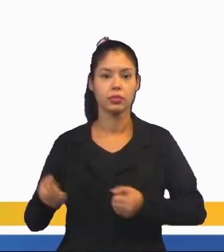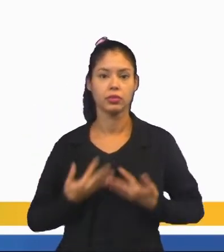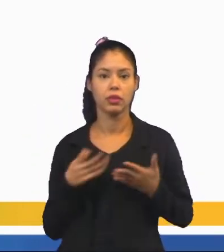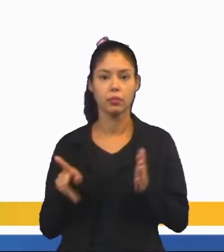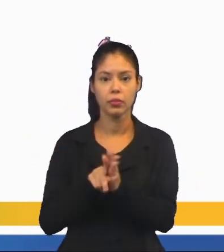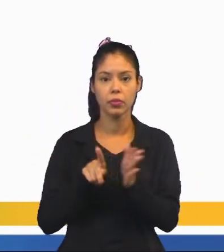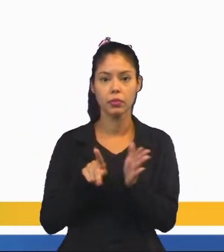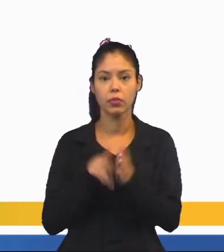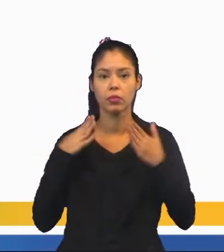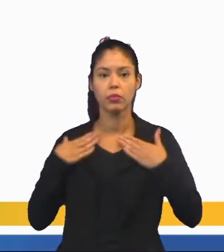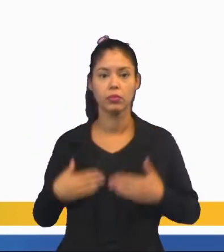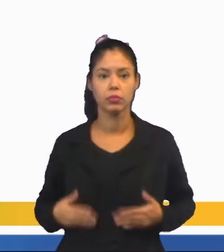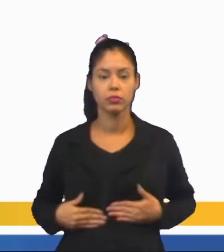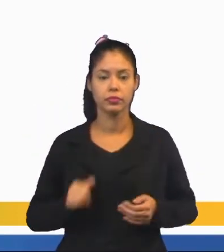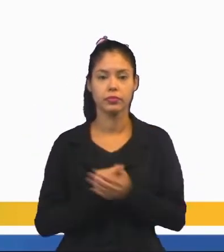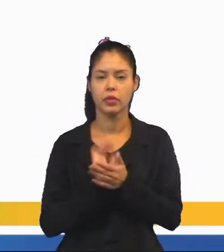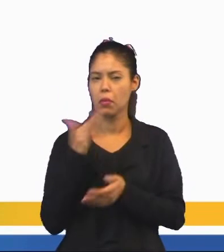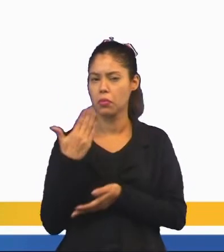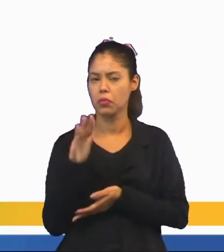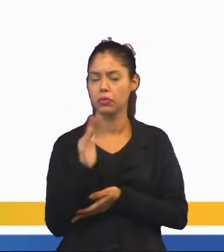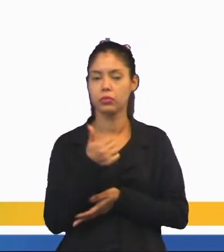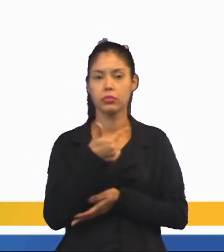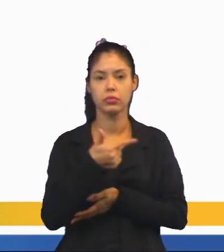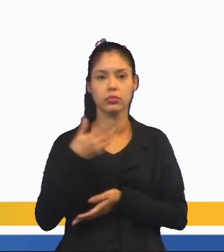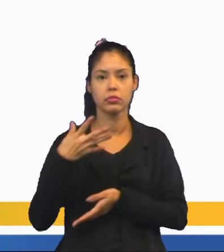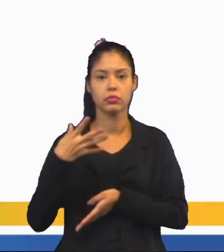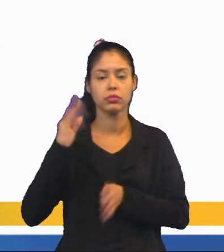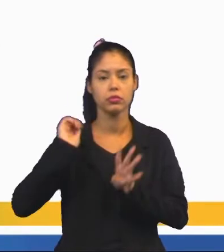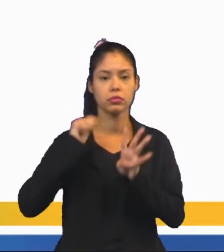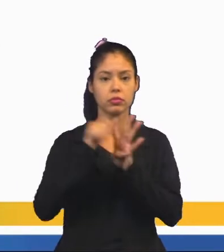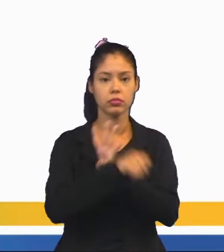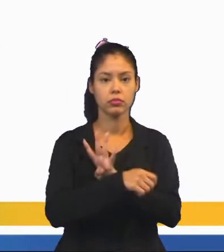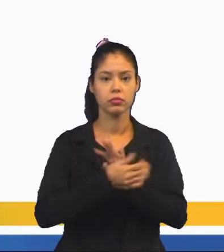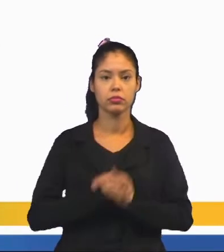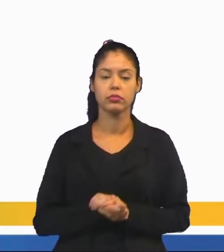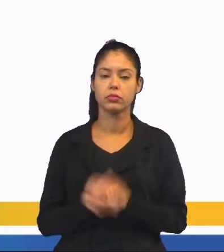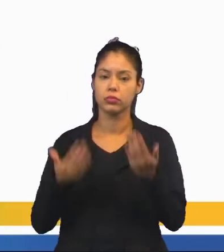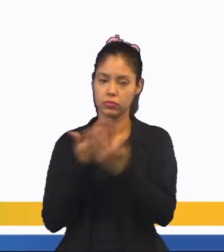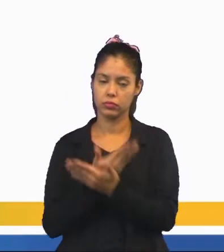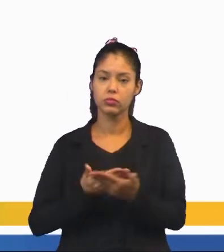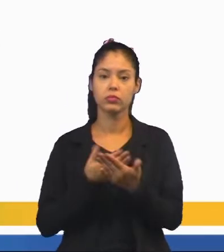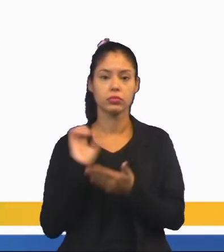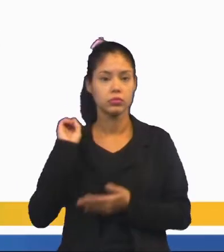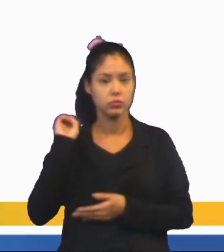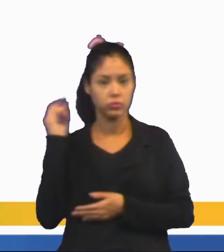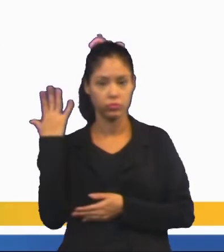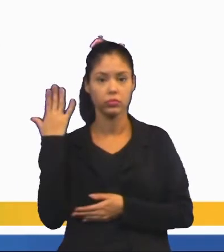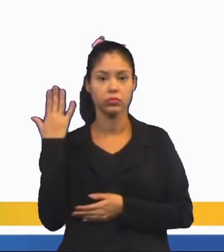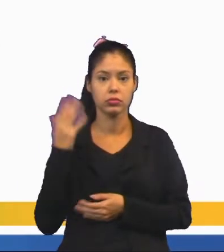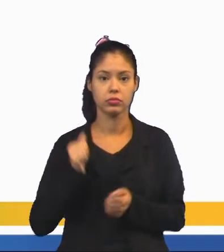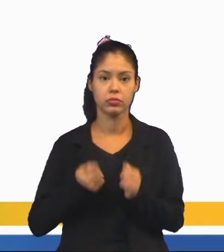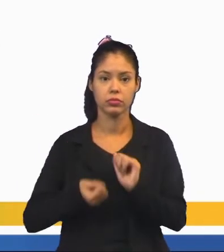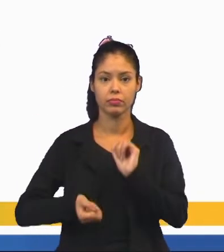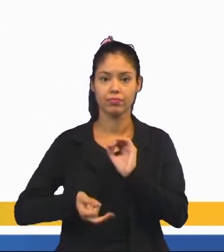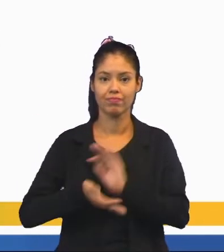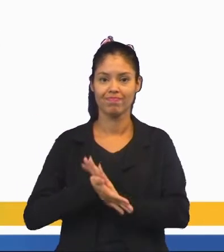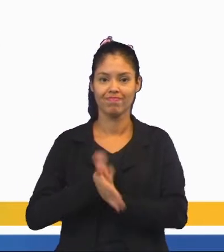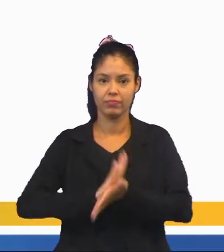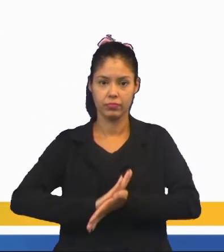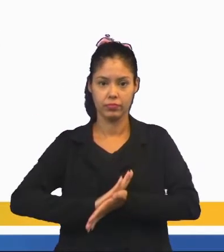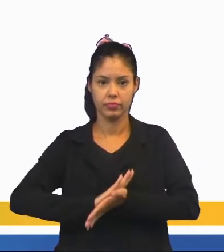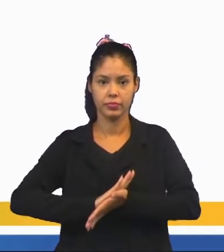resoluções espontâneas pelo próprio organismo em aproximadamente 24 meses. O tratamento consiste